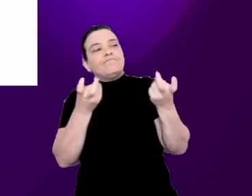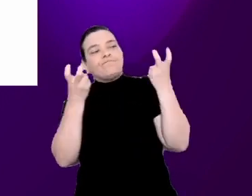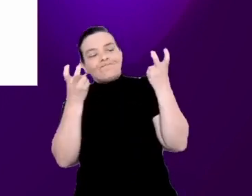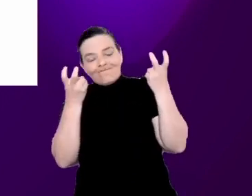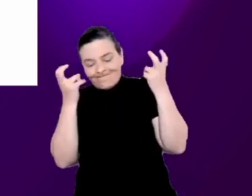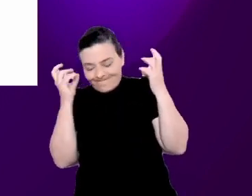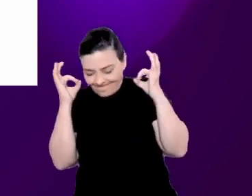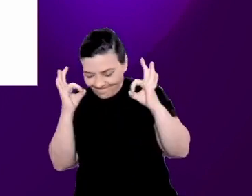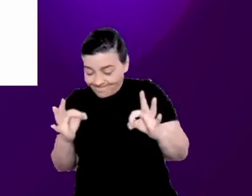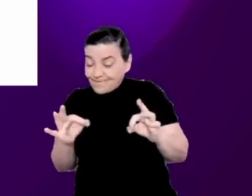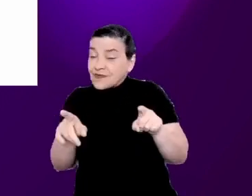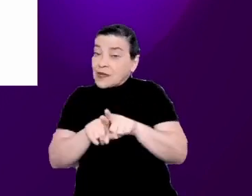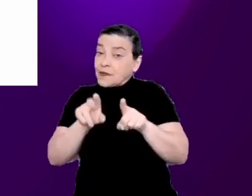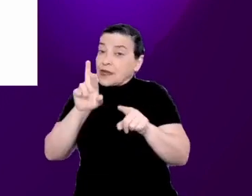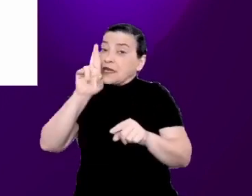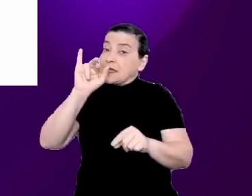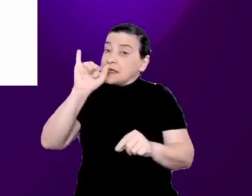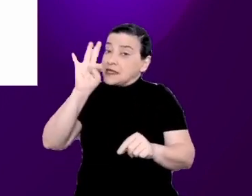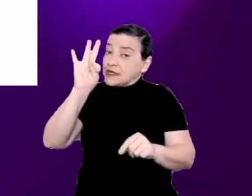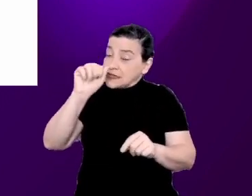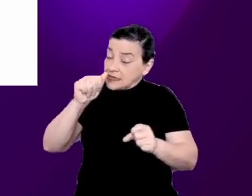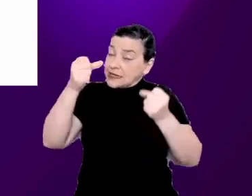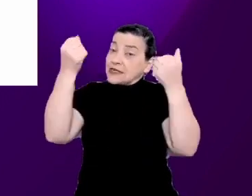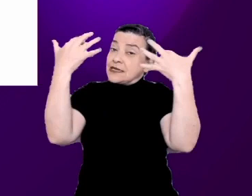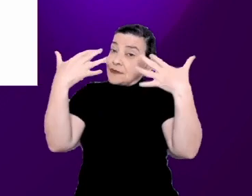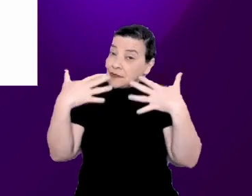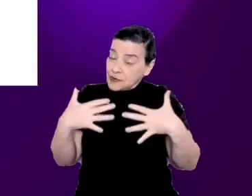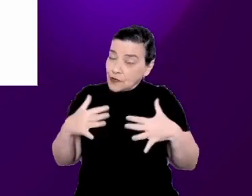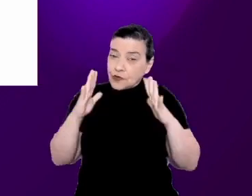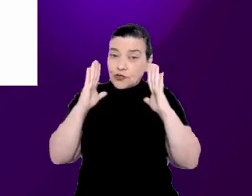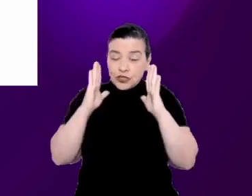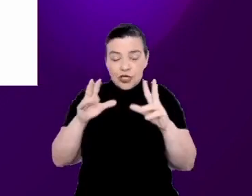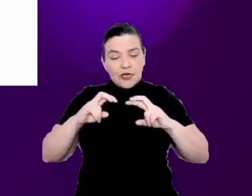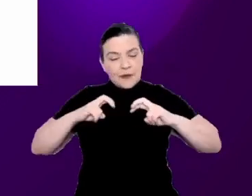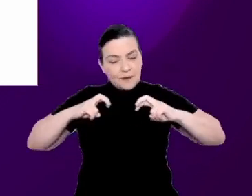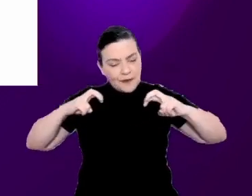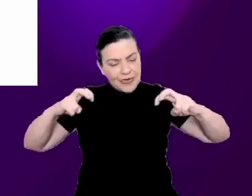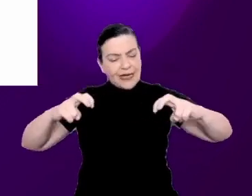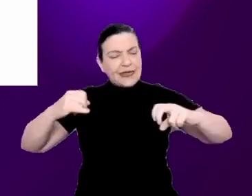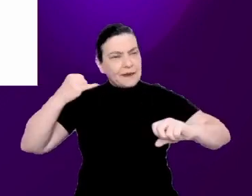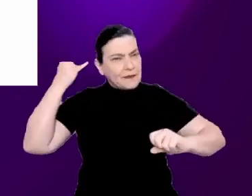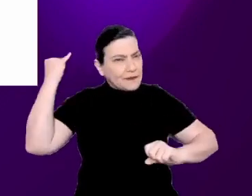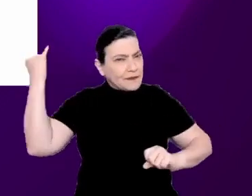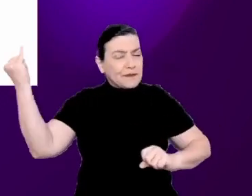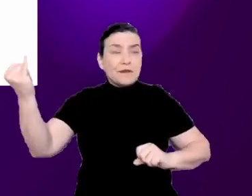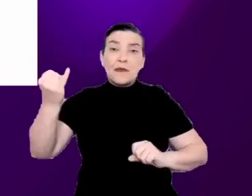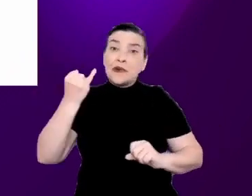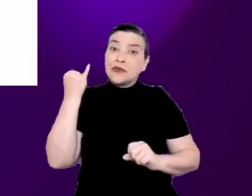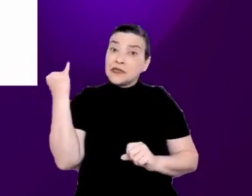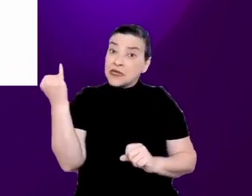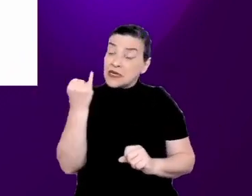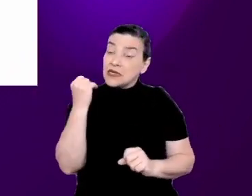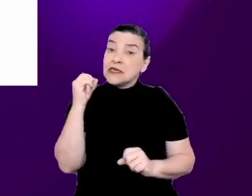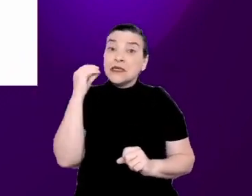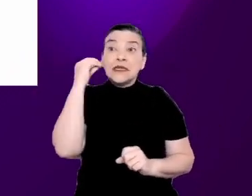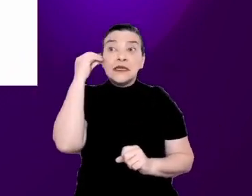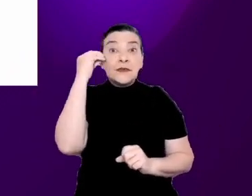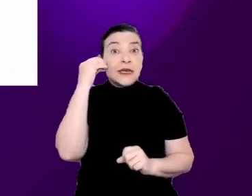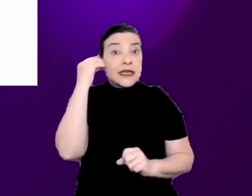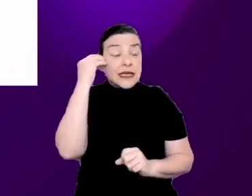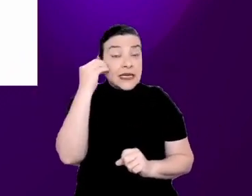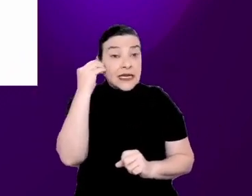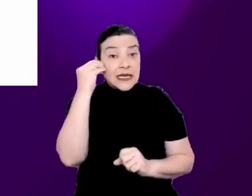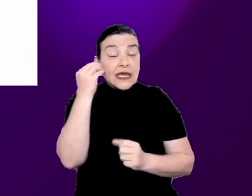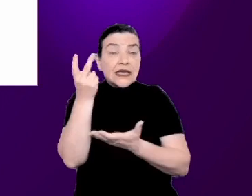Rita também trouxe na plenária a importância, né, da experiência do paciente, das